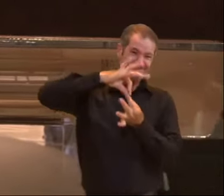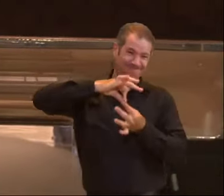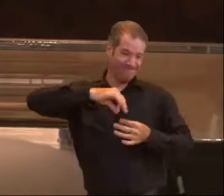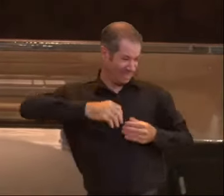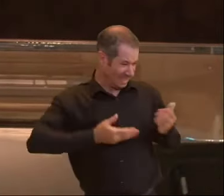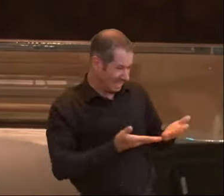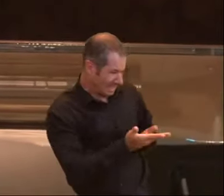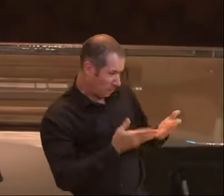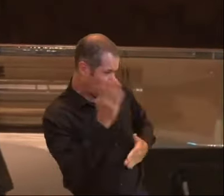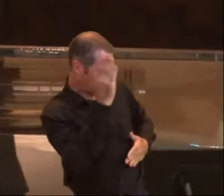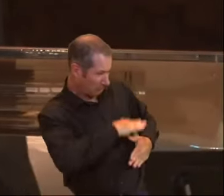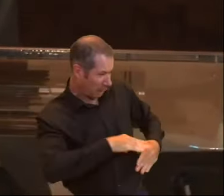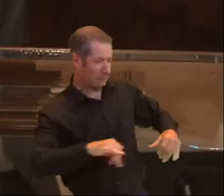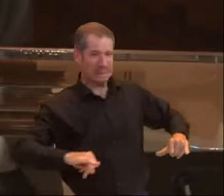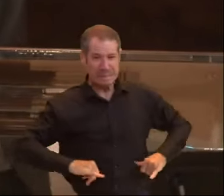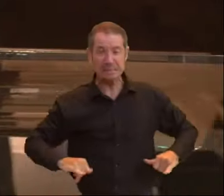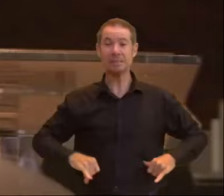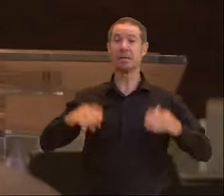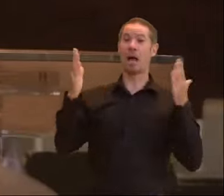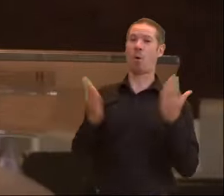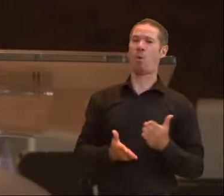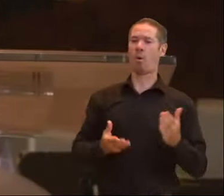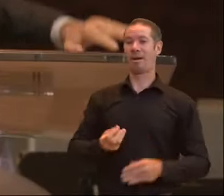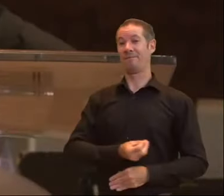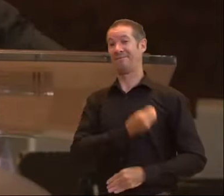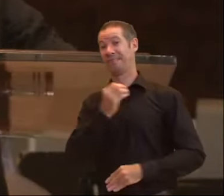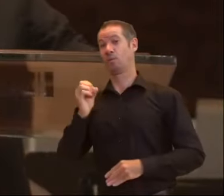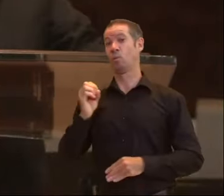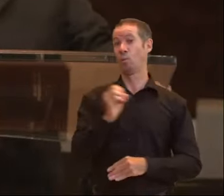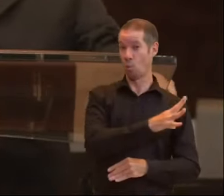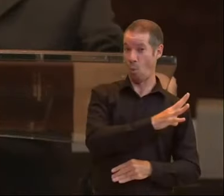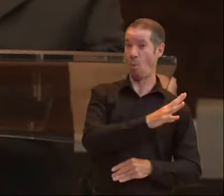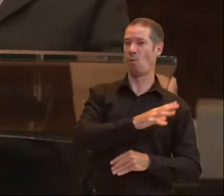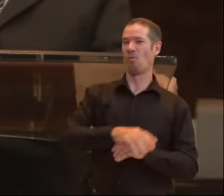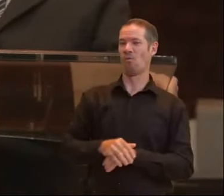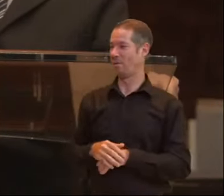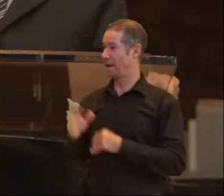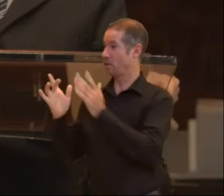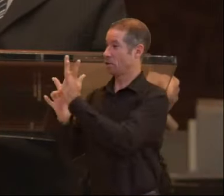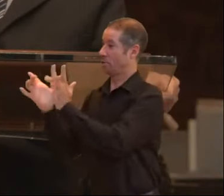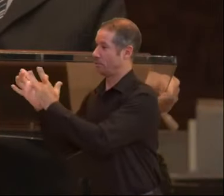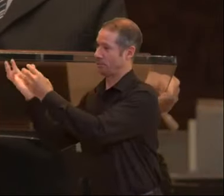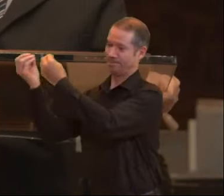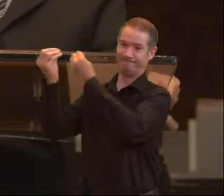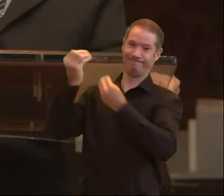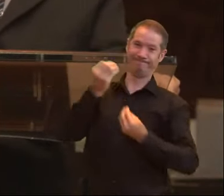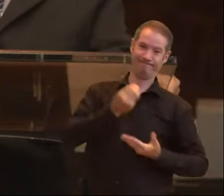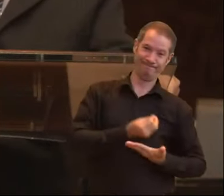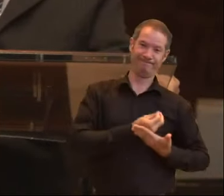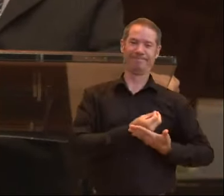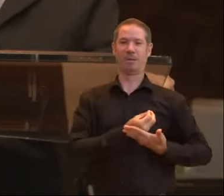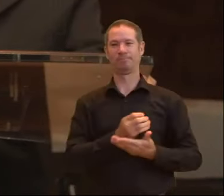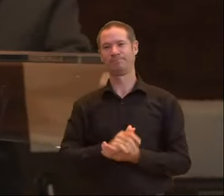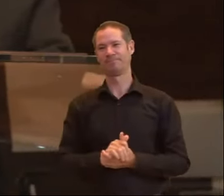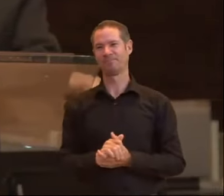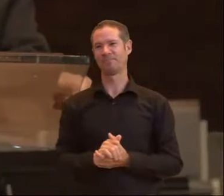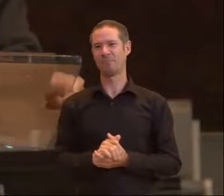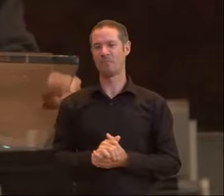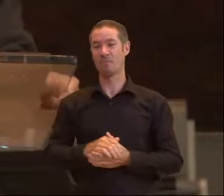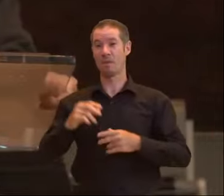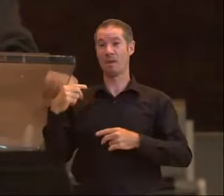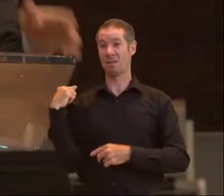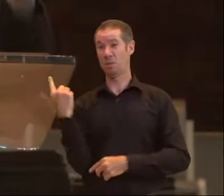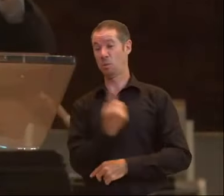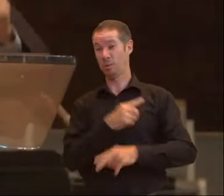maltratada, e agora eu sou uma nova criatura através dele. Essa que tem que ser a nossa